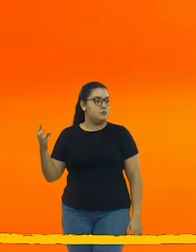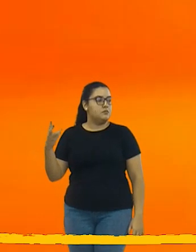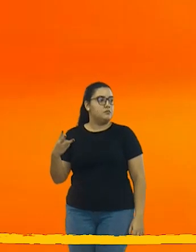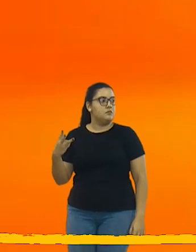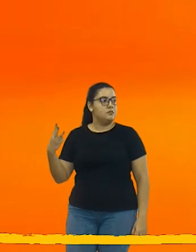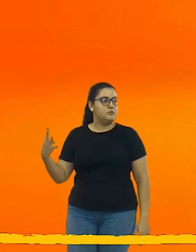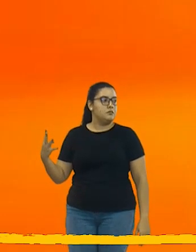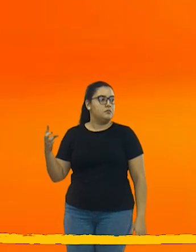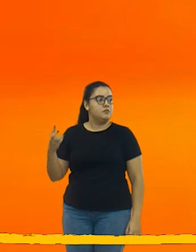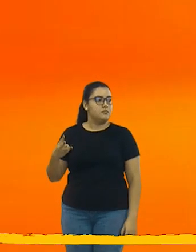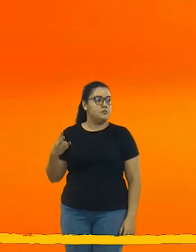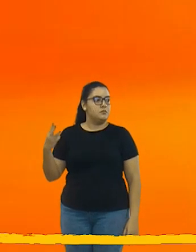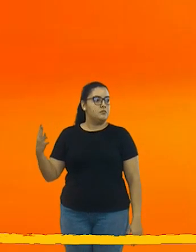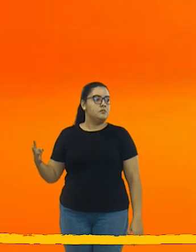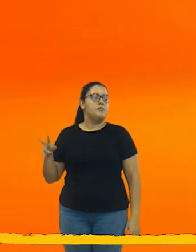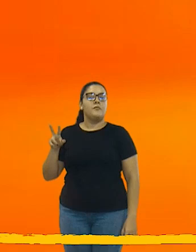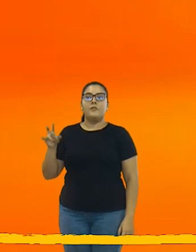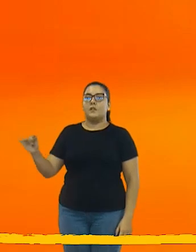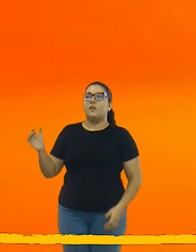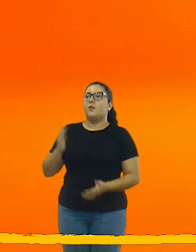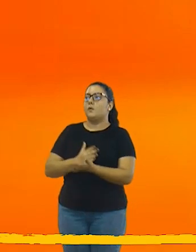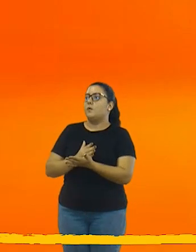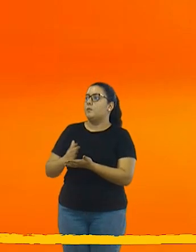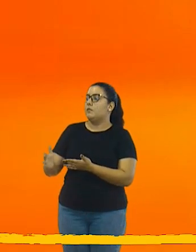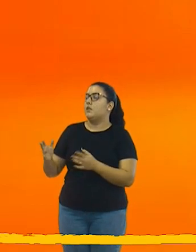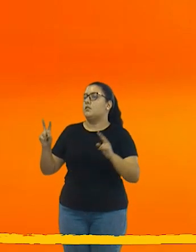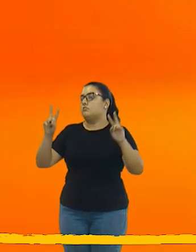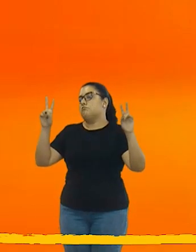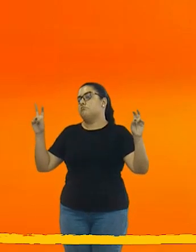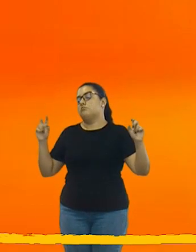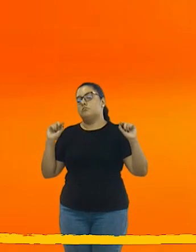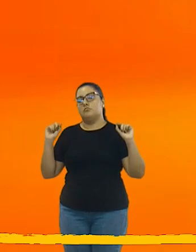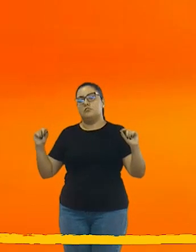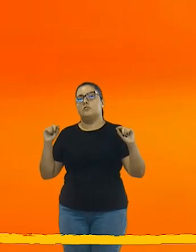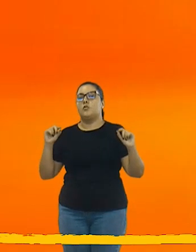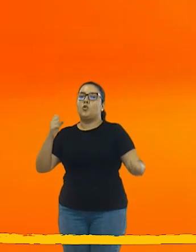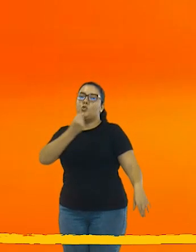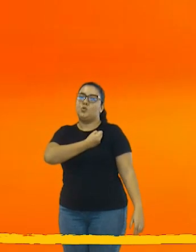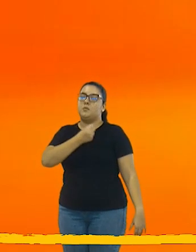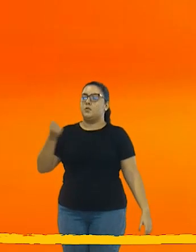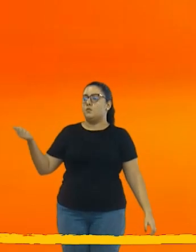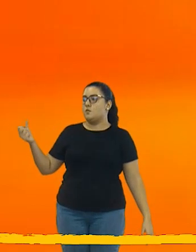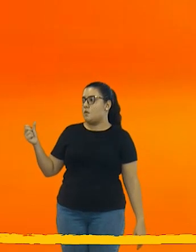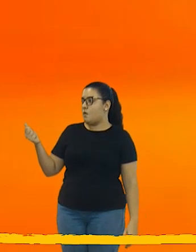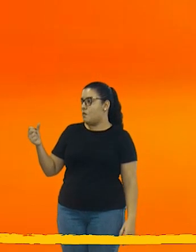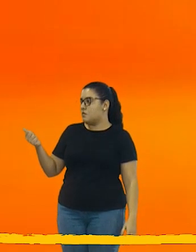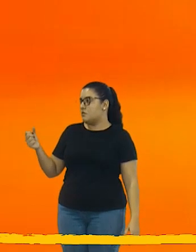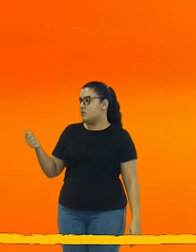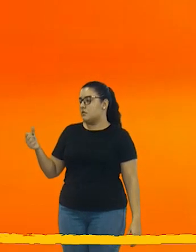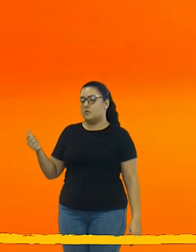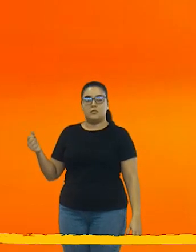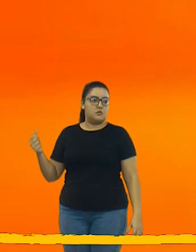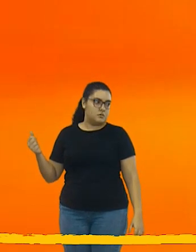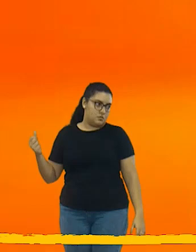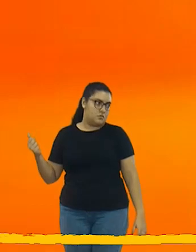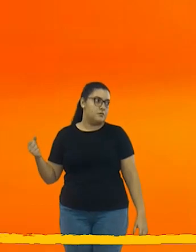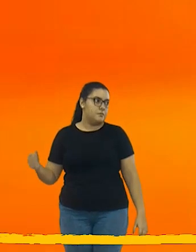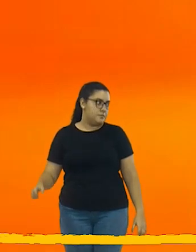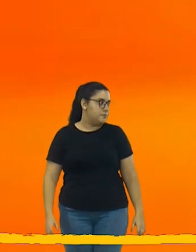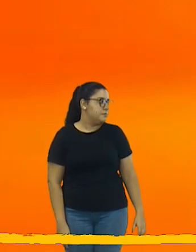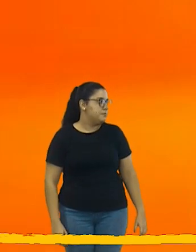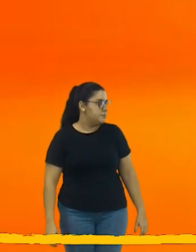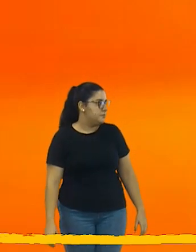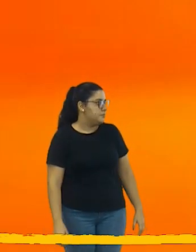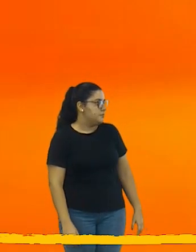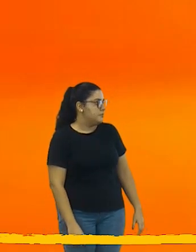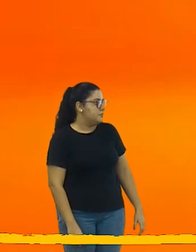certo? E a gente começa com a questão de número 11. A gente começa com a questão de número